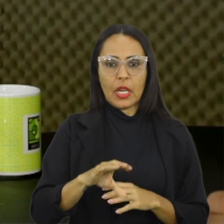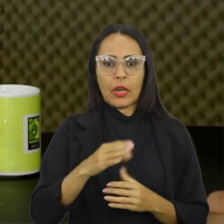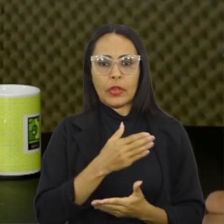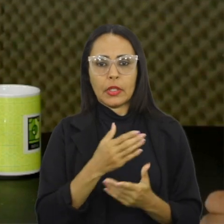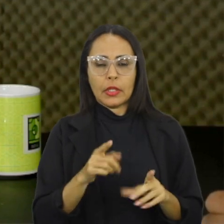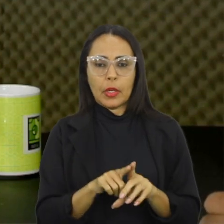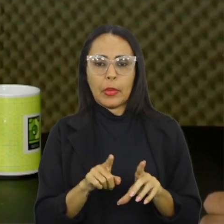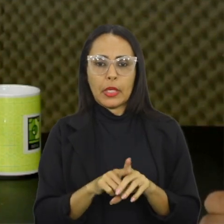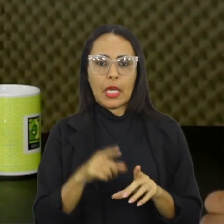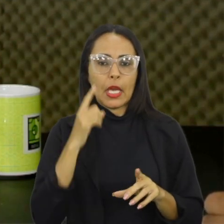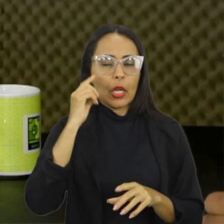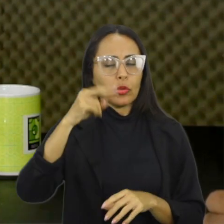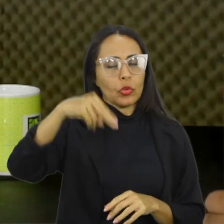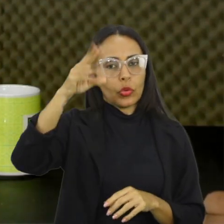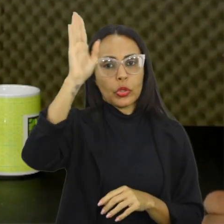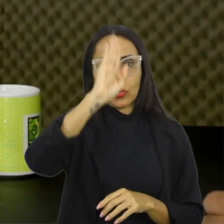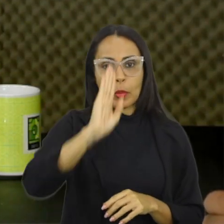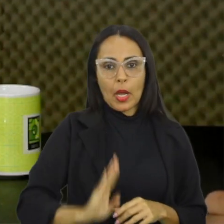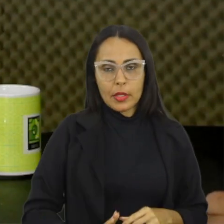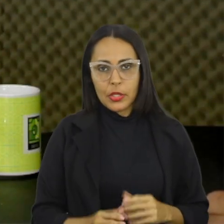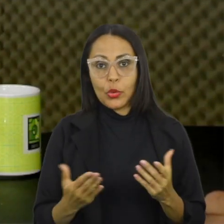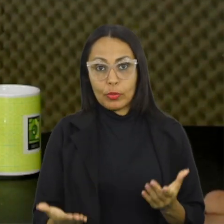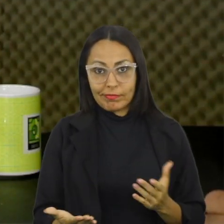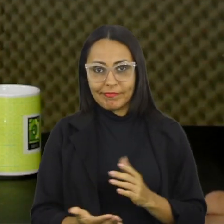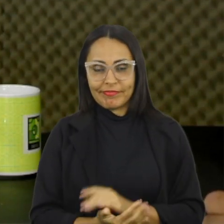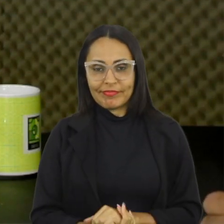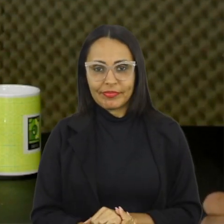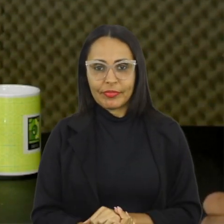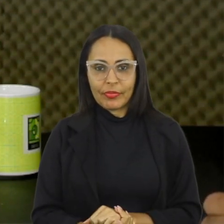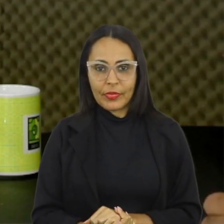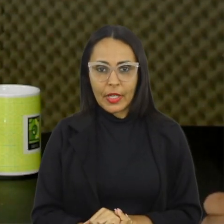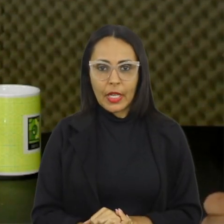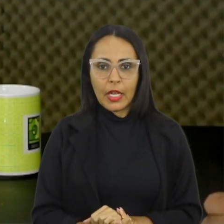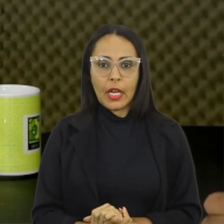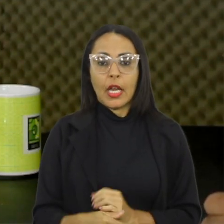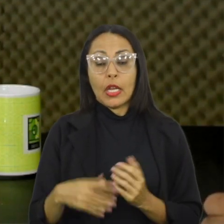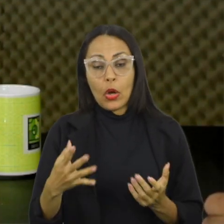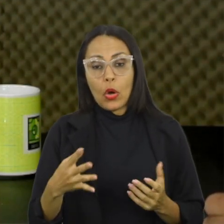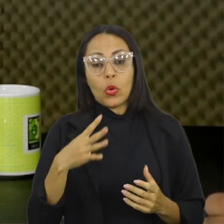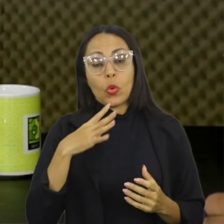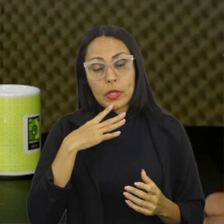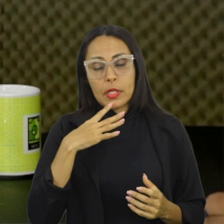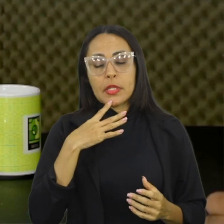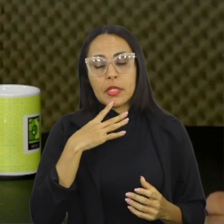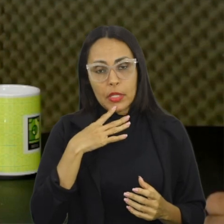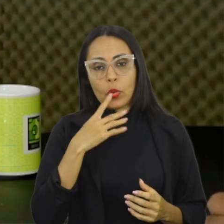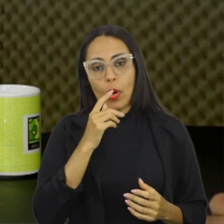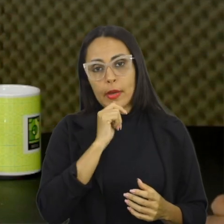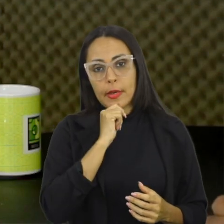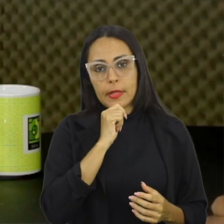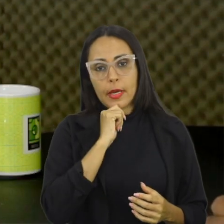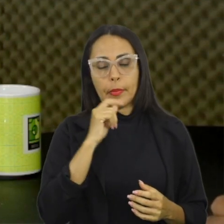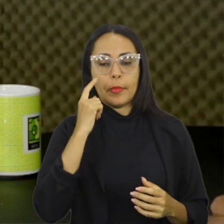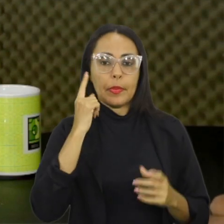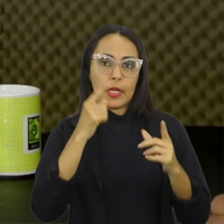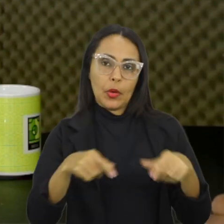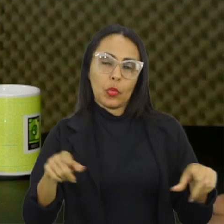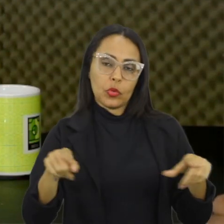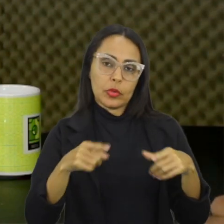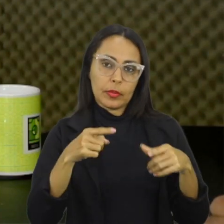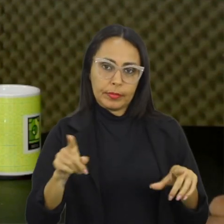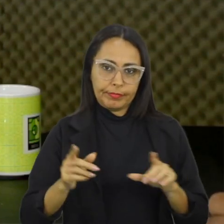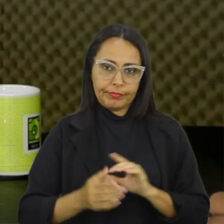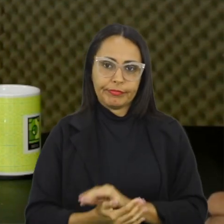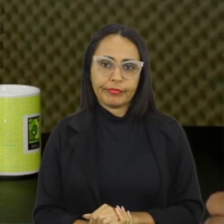do Norte do Brasil, que era conhecido como o Batista. Os batistas eram conhecidos, são, né, ainda, pela música que eles